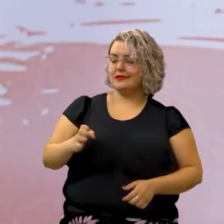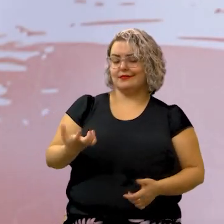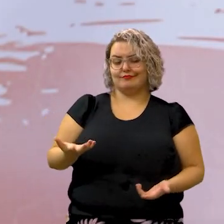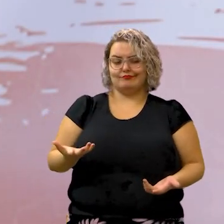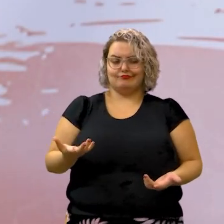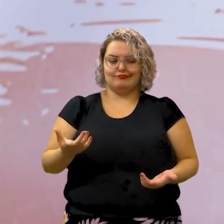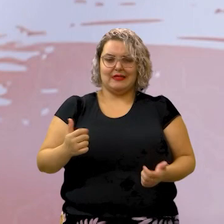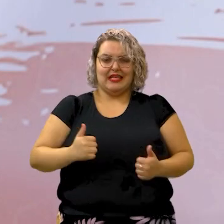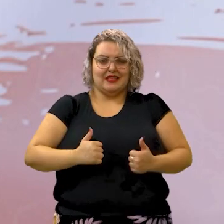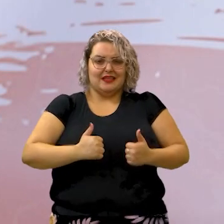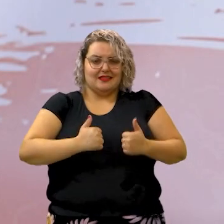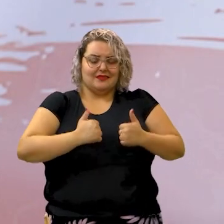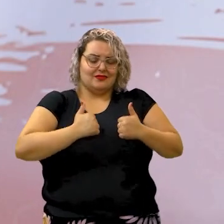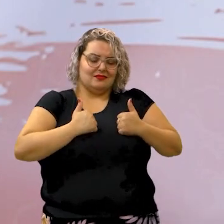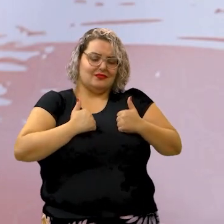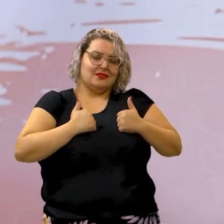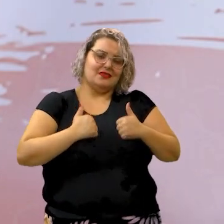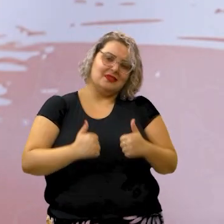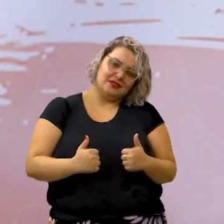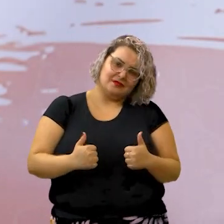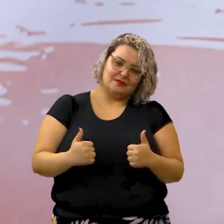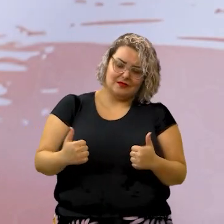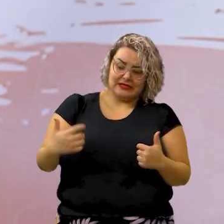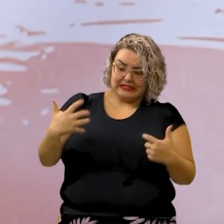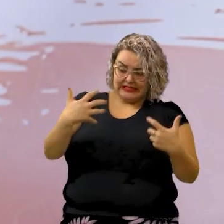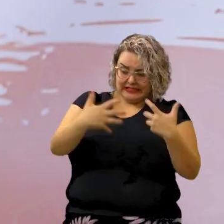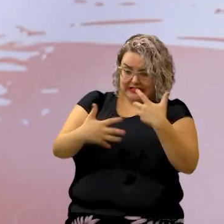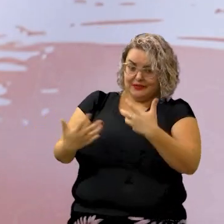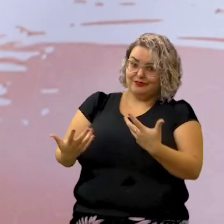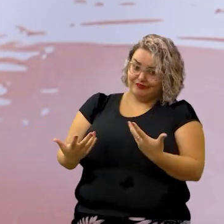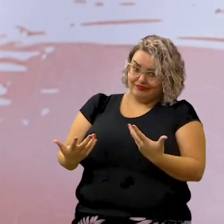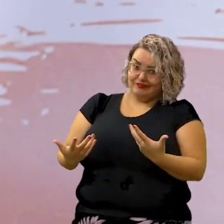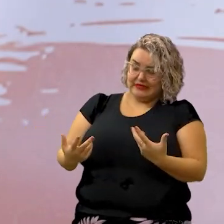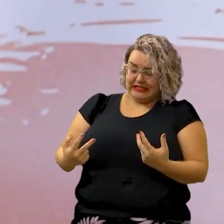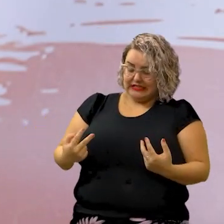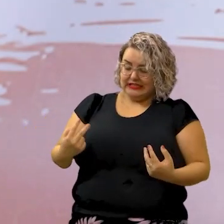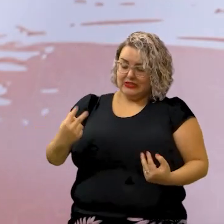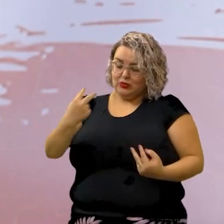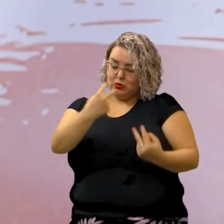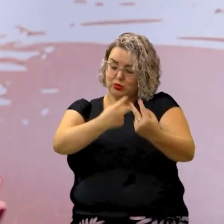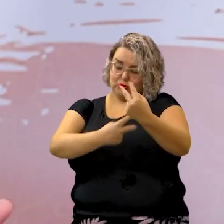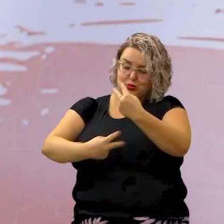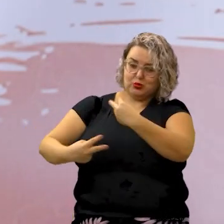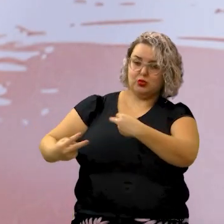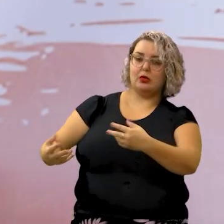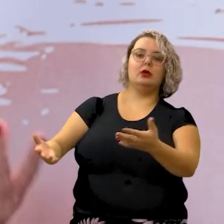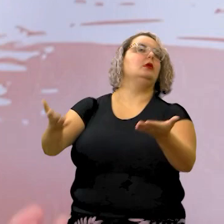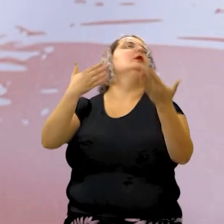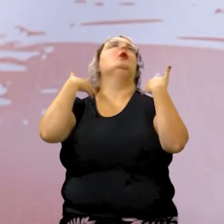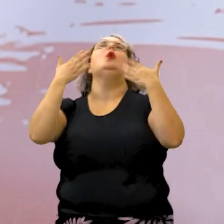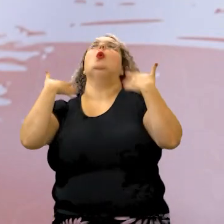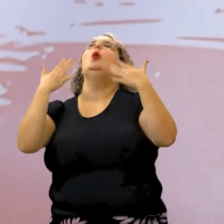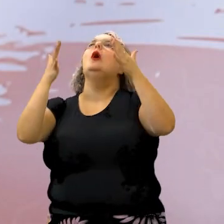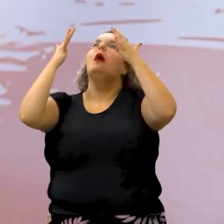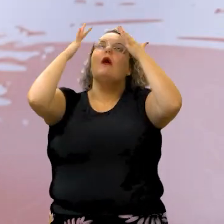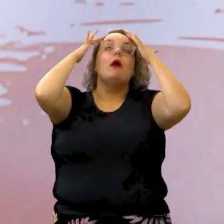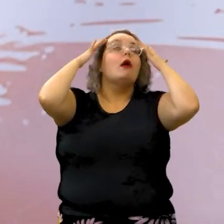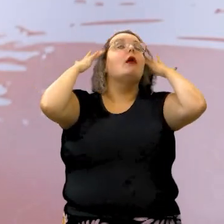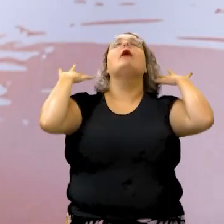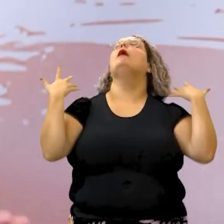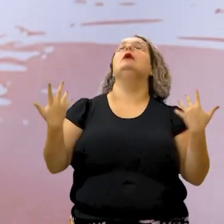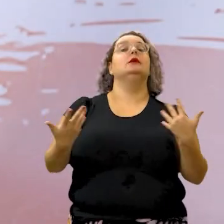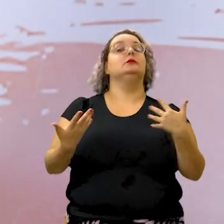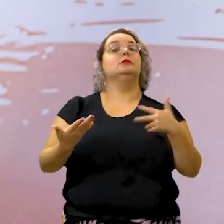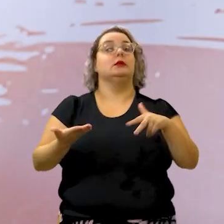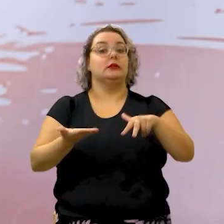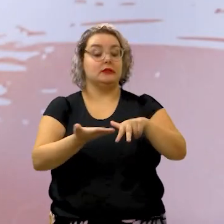afetando a autoestima da mulher, porque mexe com a aparência, né? Principalmente quando a gente fala de verão, de calor, quer colocar um short e